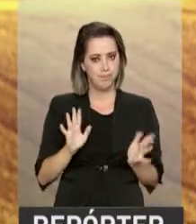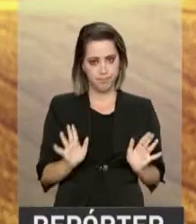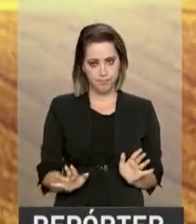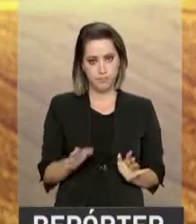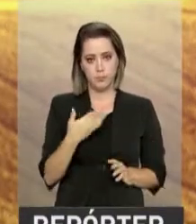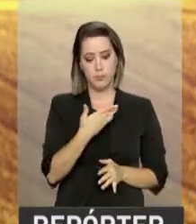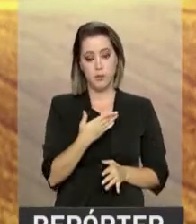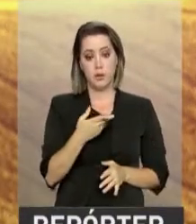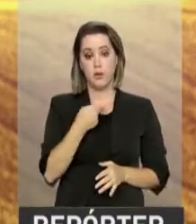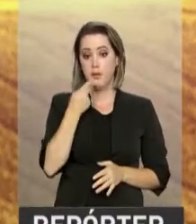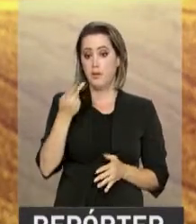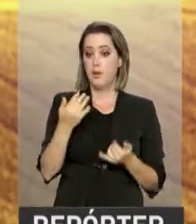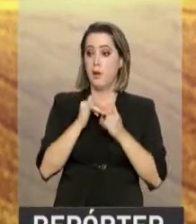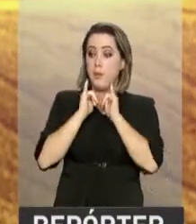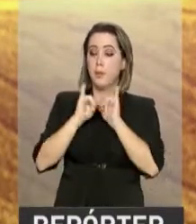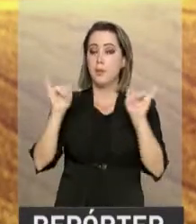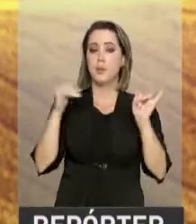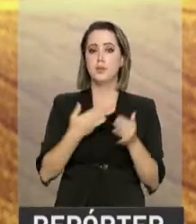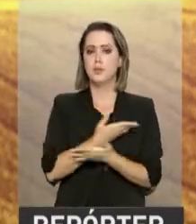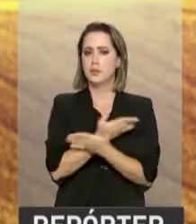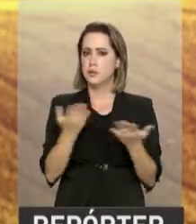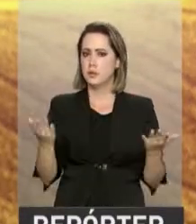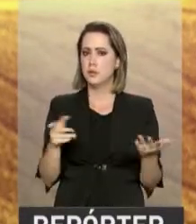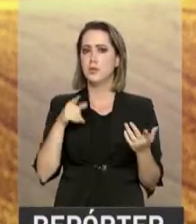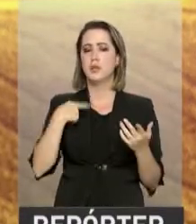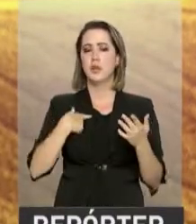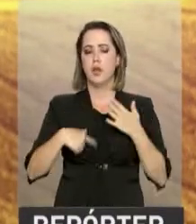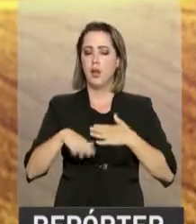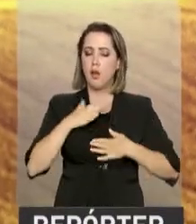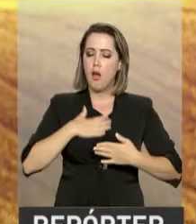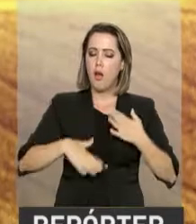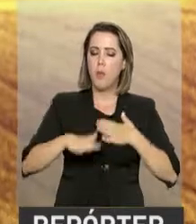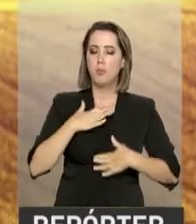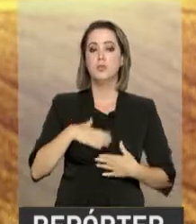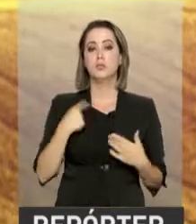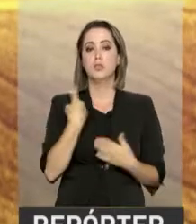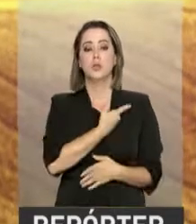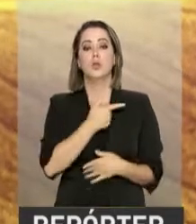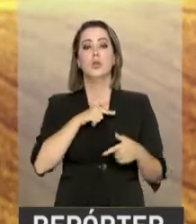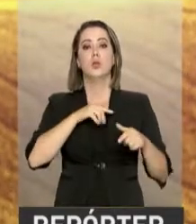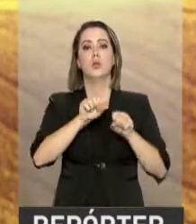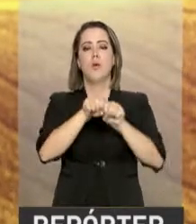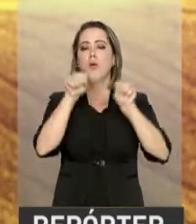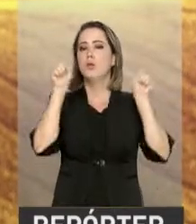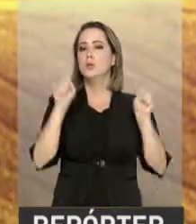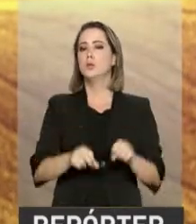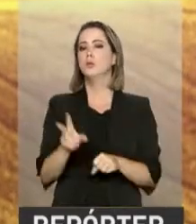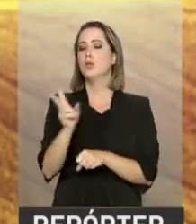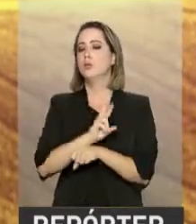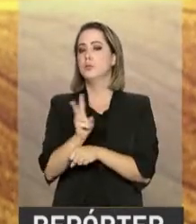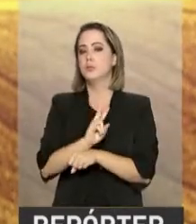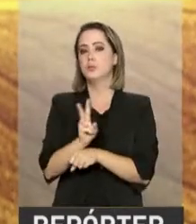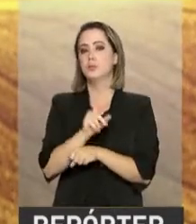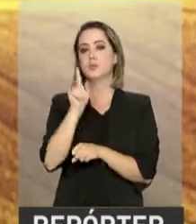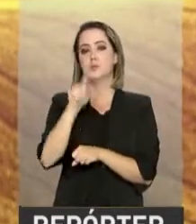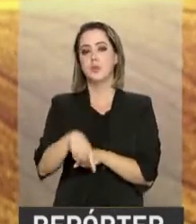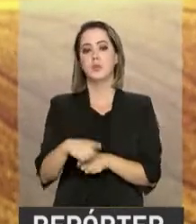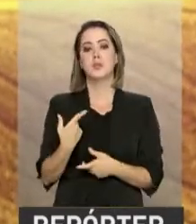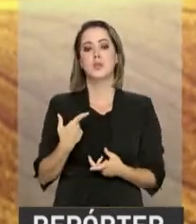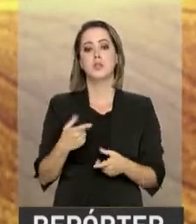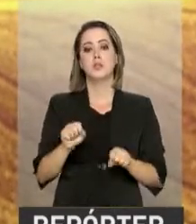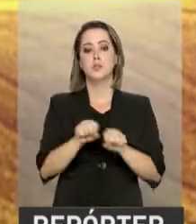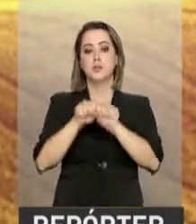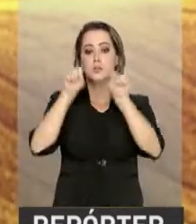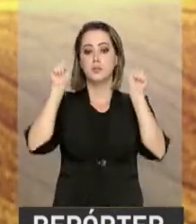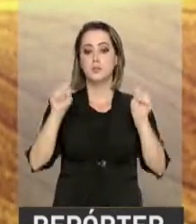queremos dizer para a população, que fique absolutamente tranquila, nosso sistema de vigilância sanitário é um dos